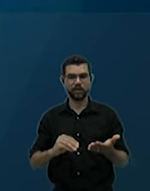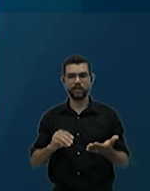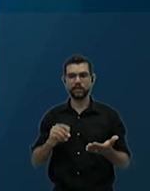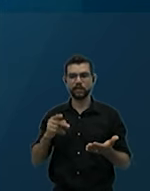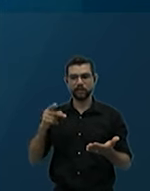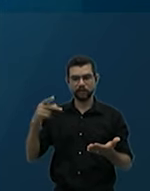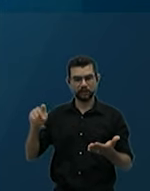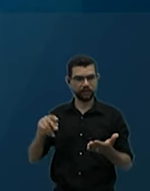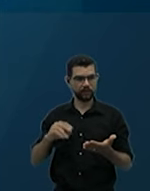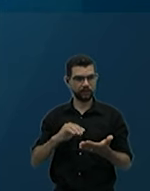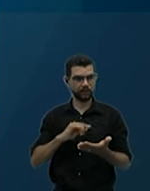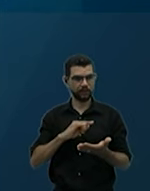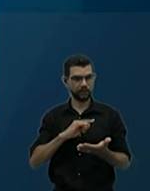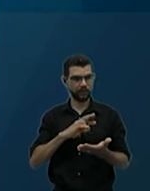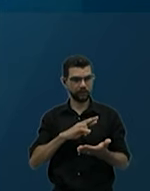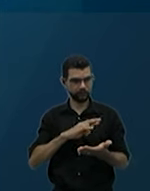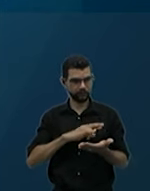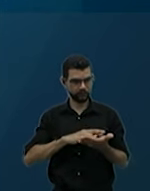Segundo ponto.